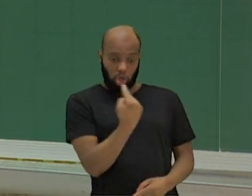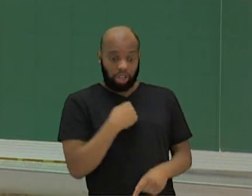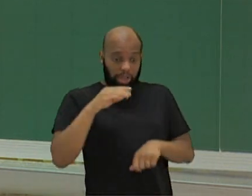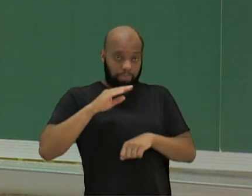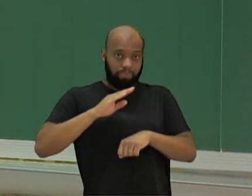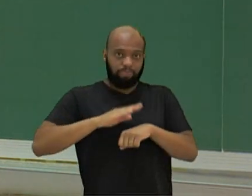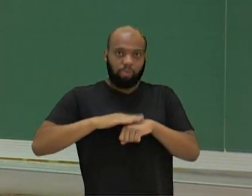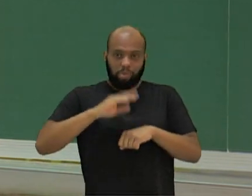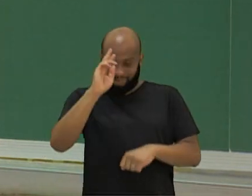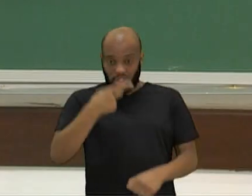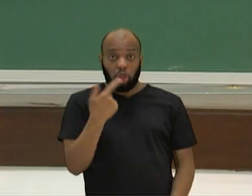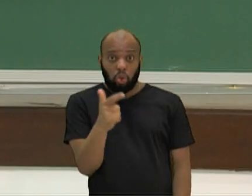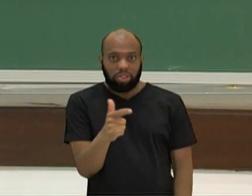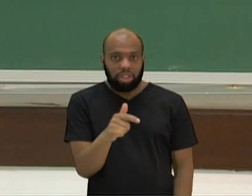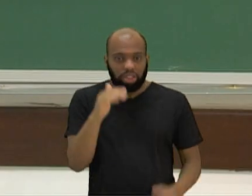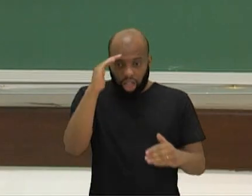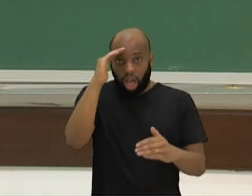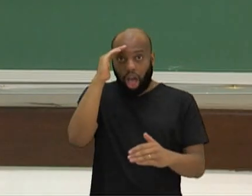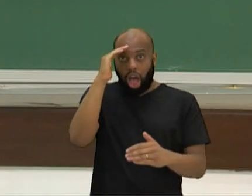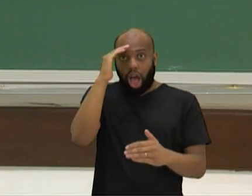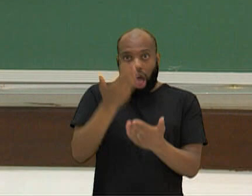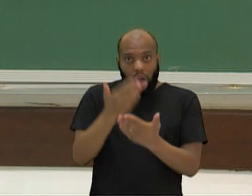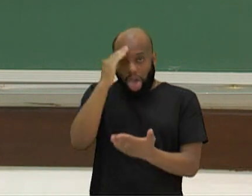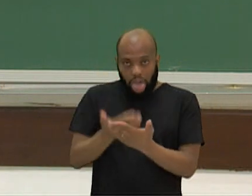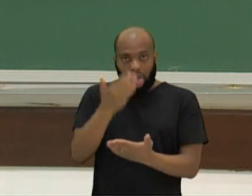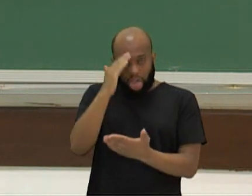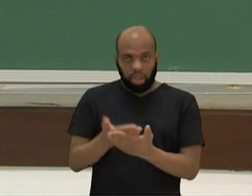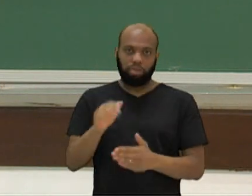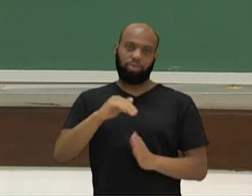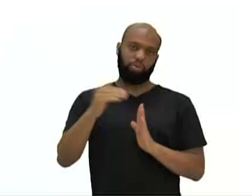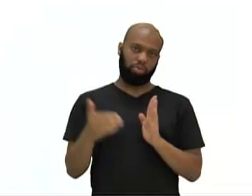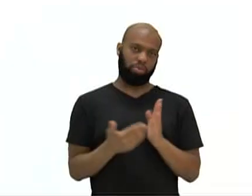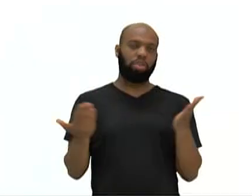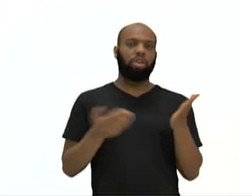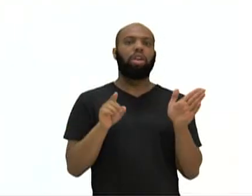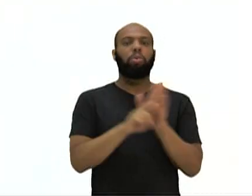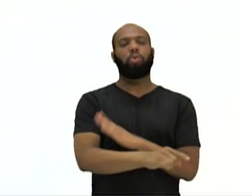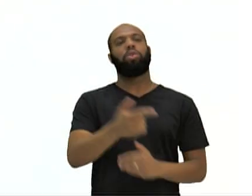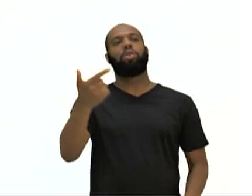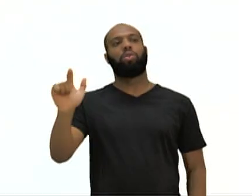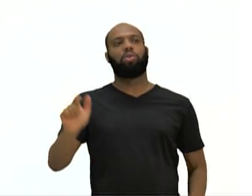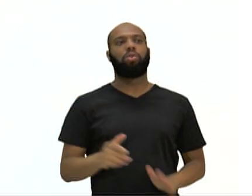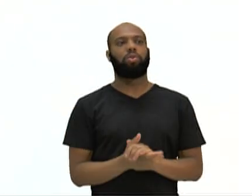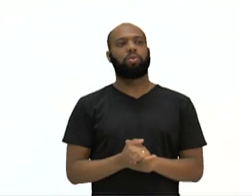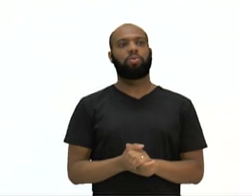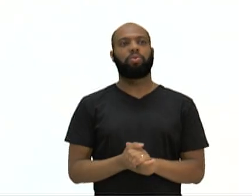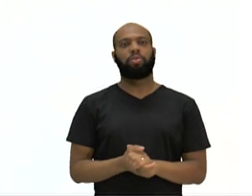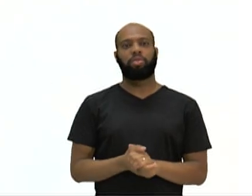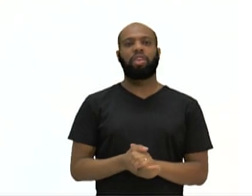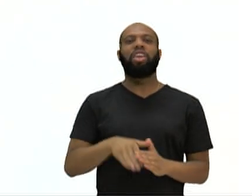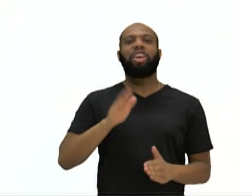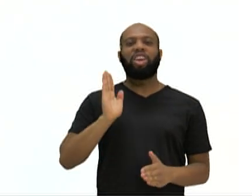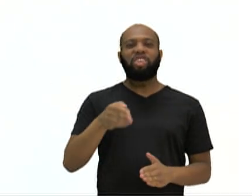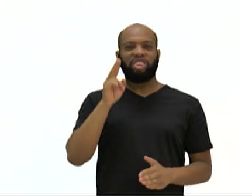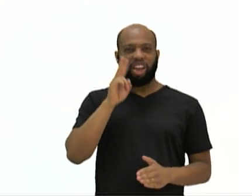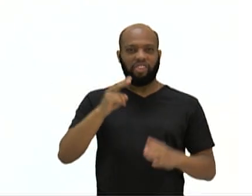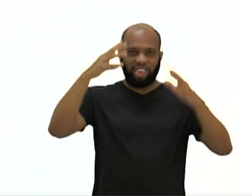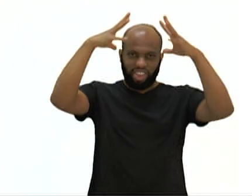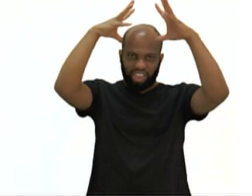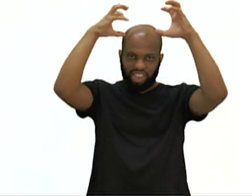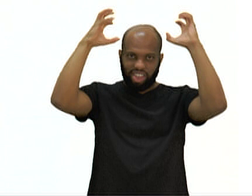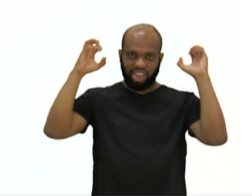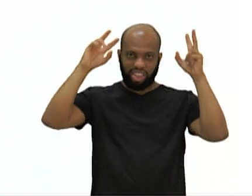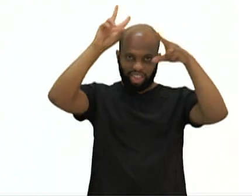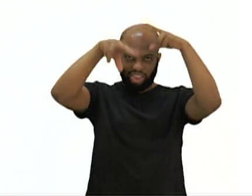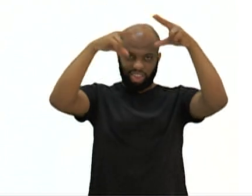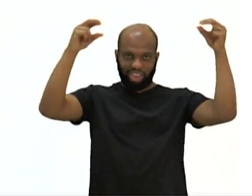em tudo que a gente está vendo, né? E vamos de mais uma questão. Já viram a Mafalda aí, a